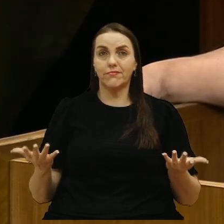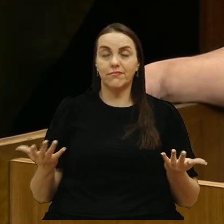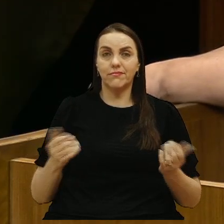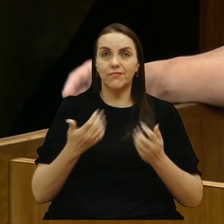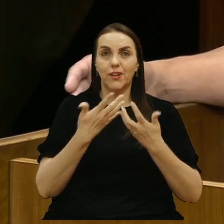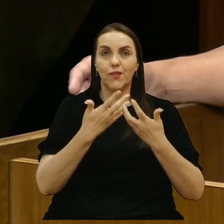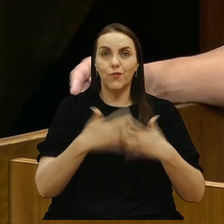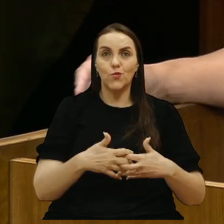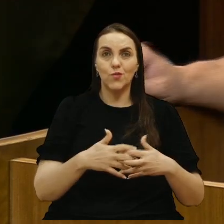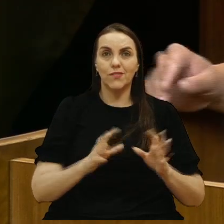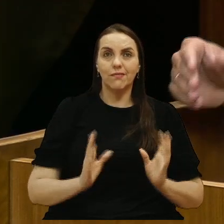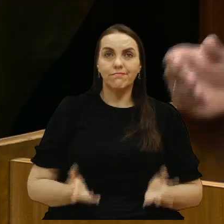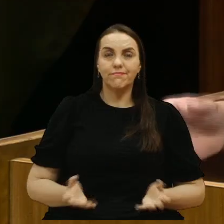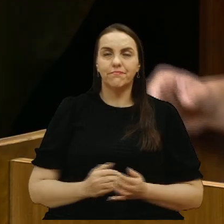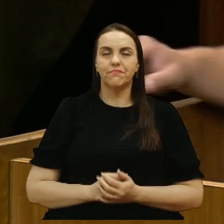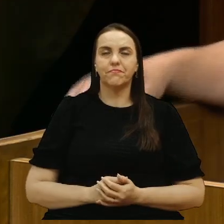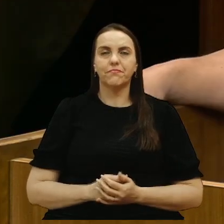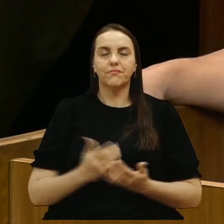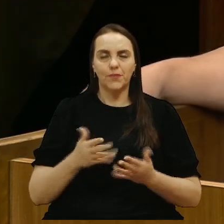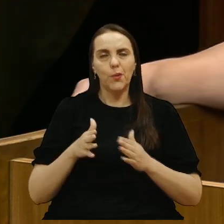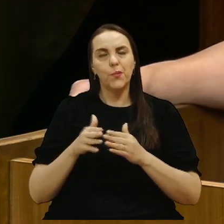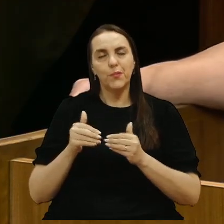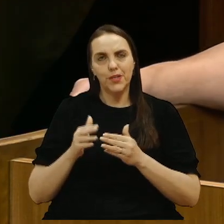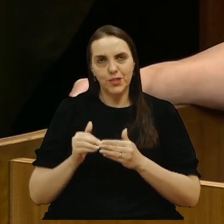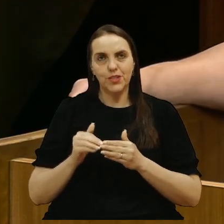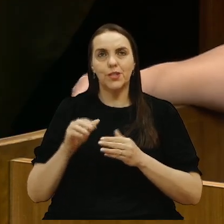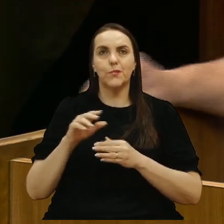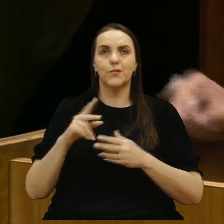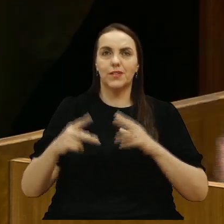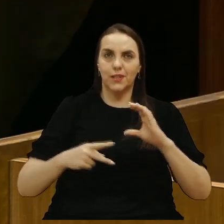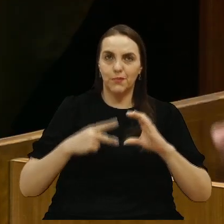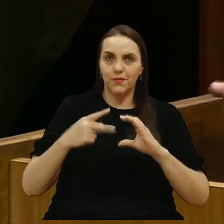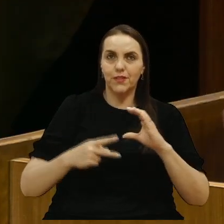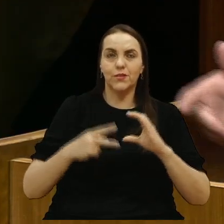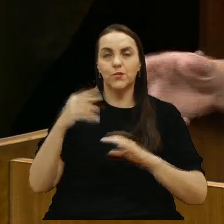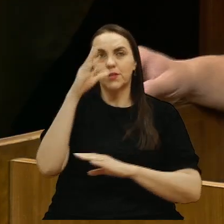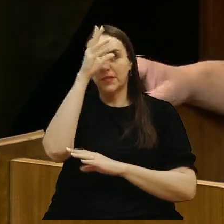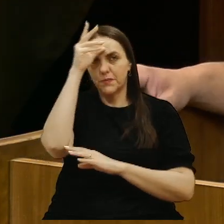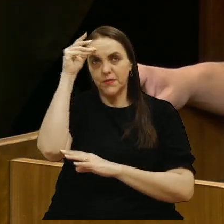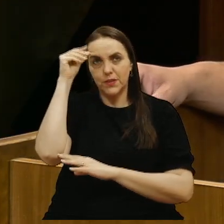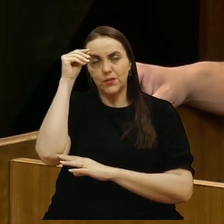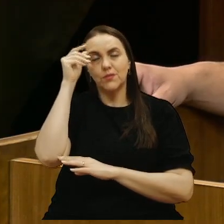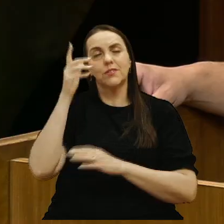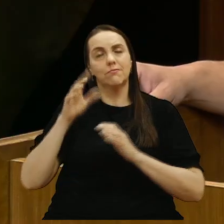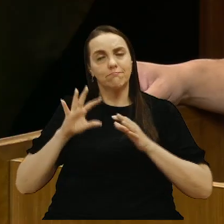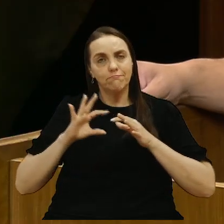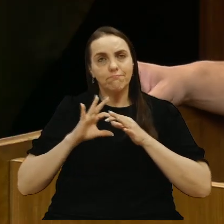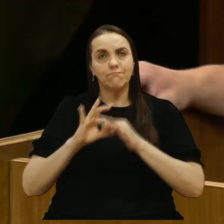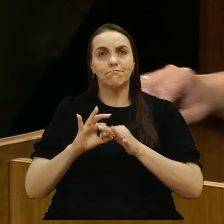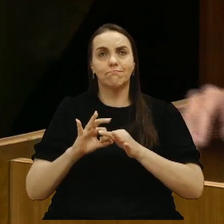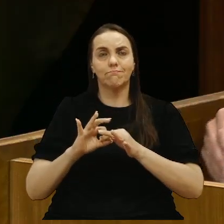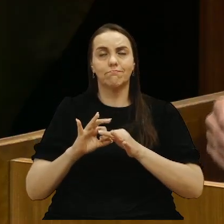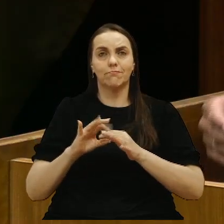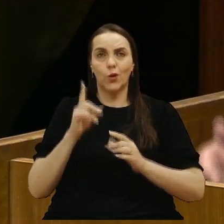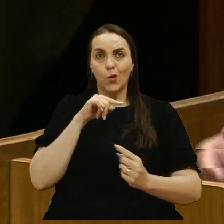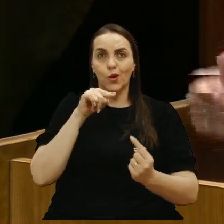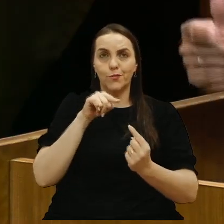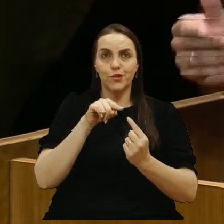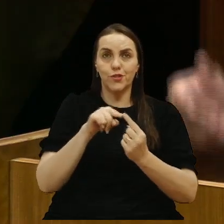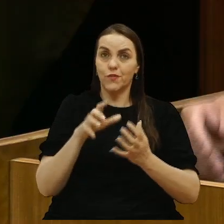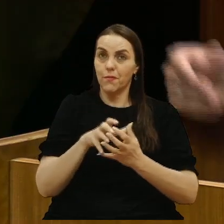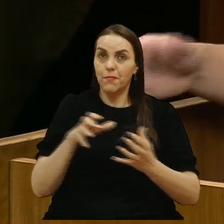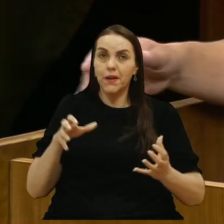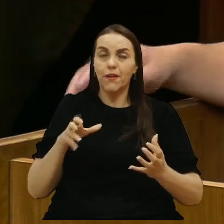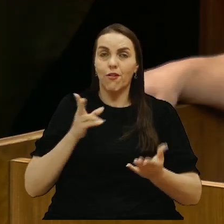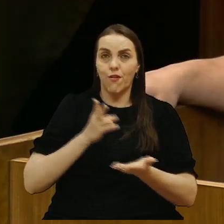aquilo. Então, a gente pede para o Legislativo, pede para a Prefeitura, para que se unam num prol maior, para que mantenham